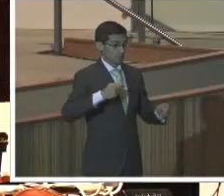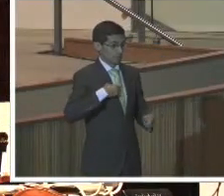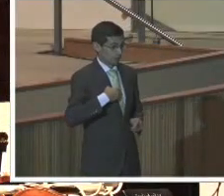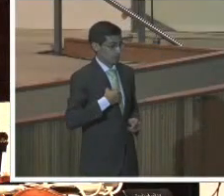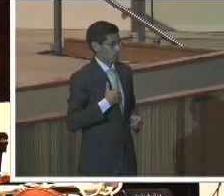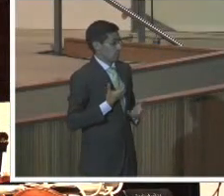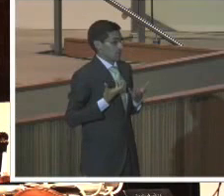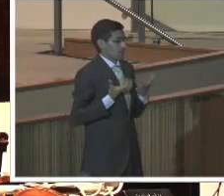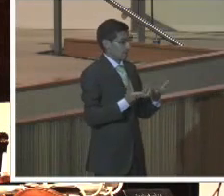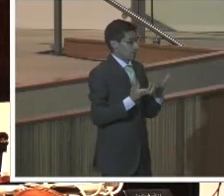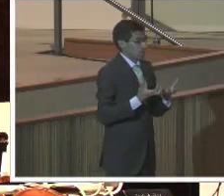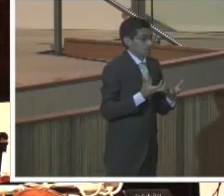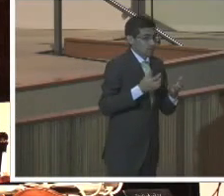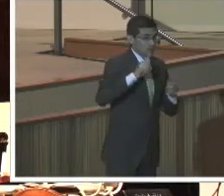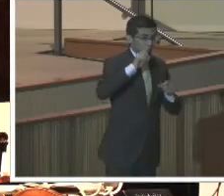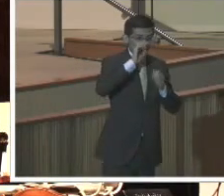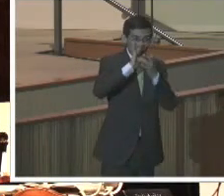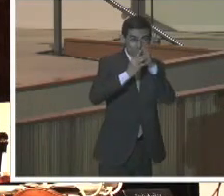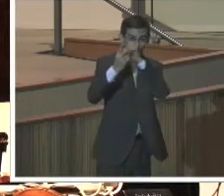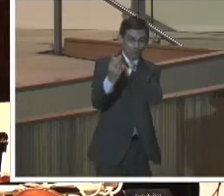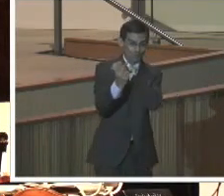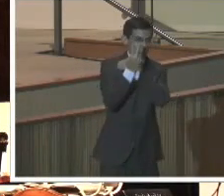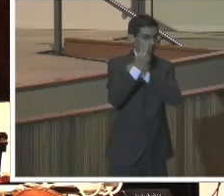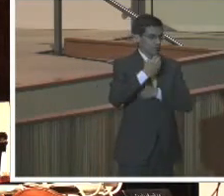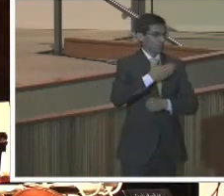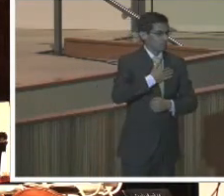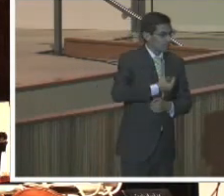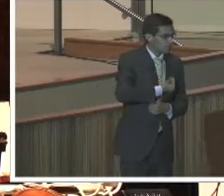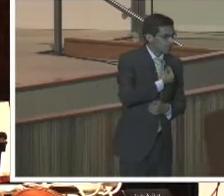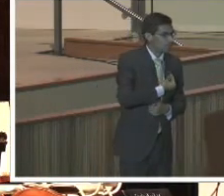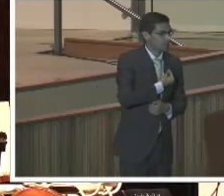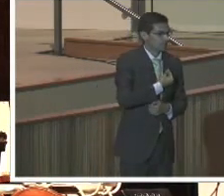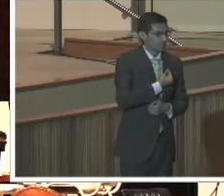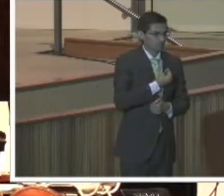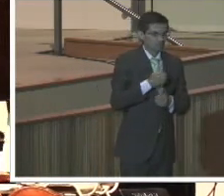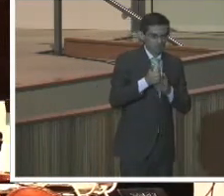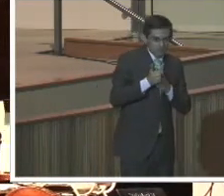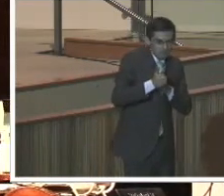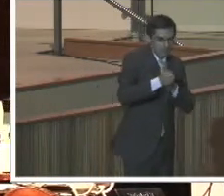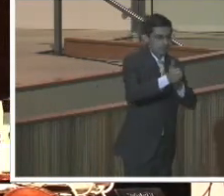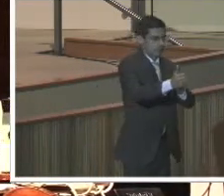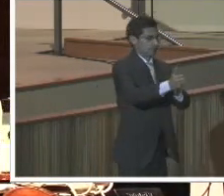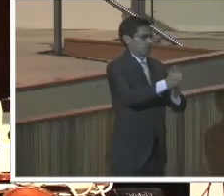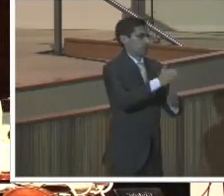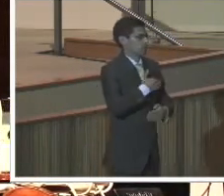você? Eu prefiro que Ele me carregue nos ombros.